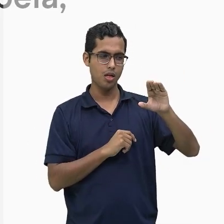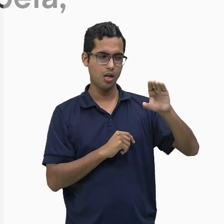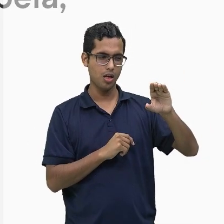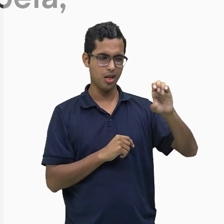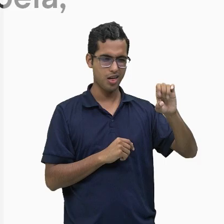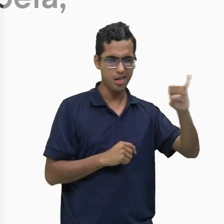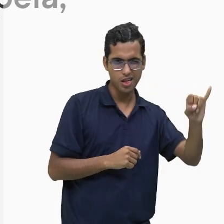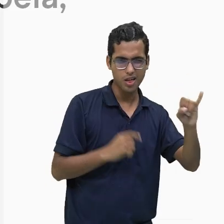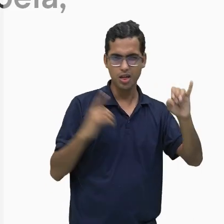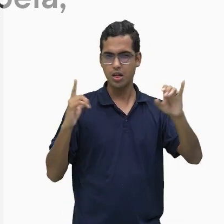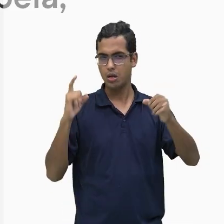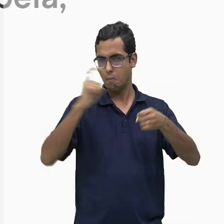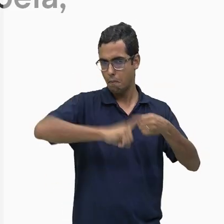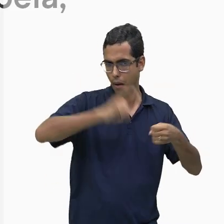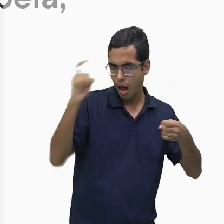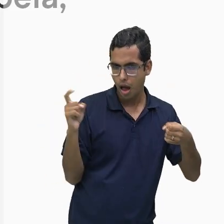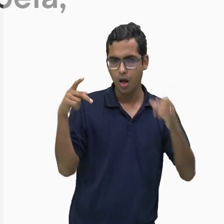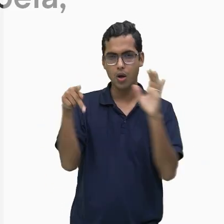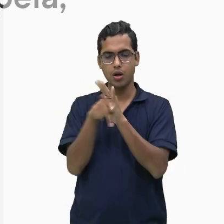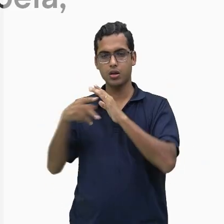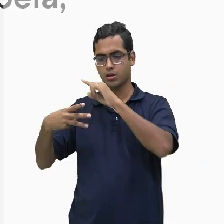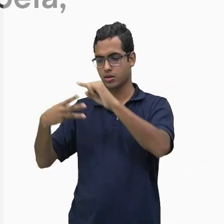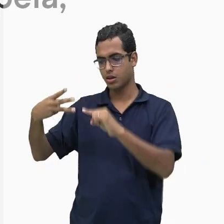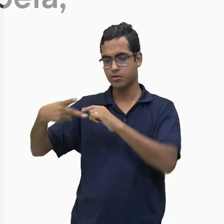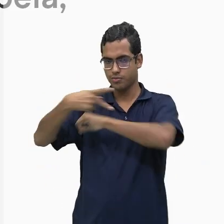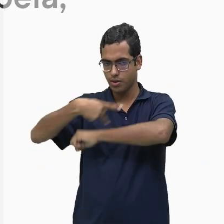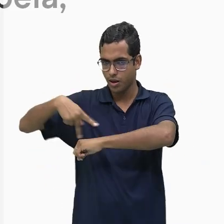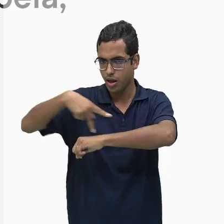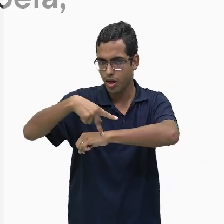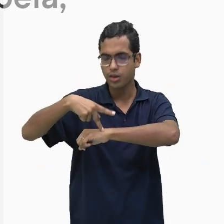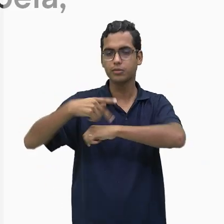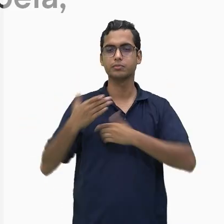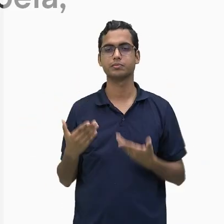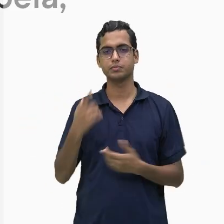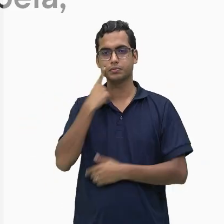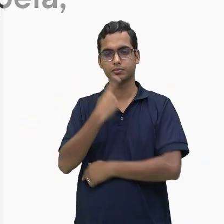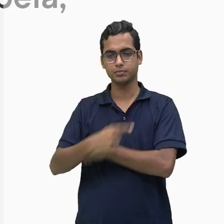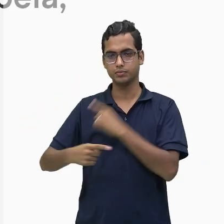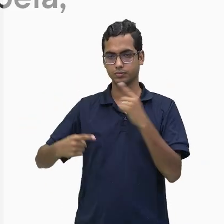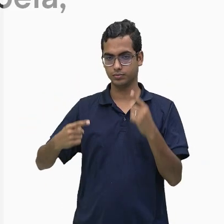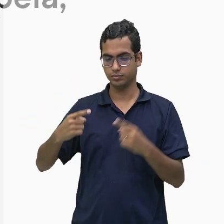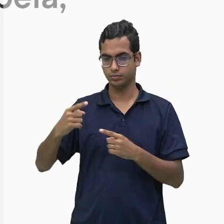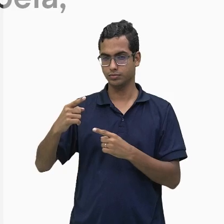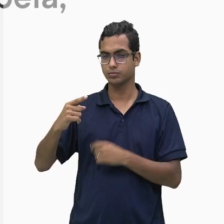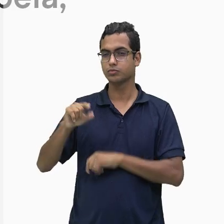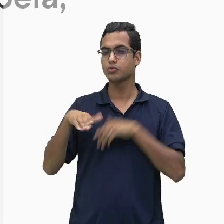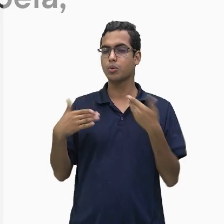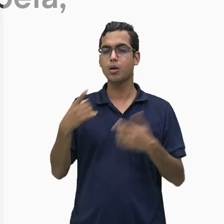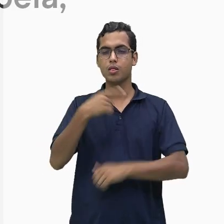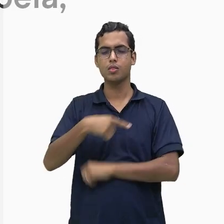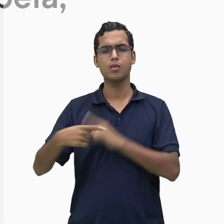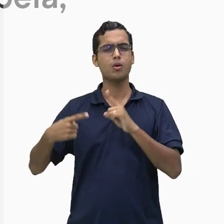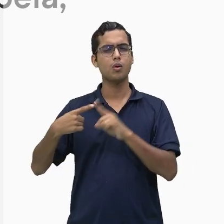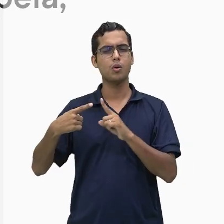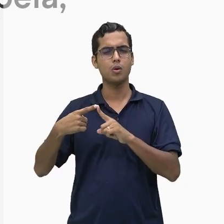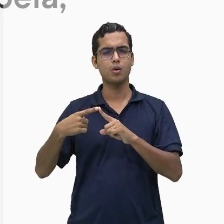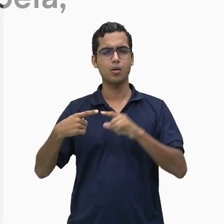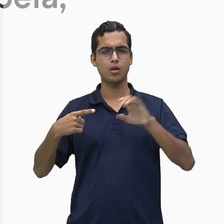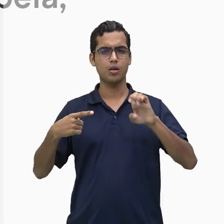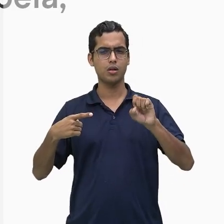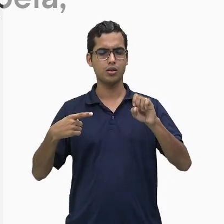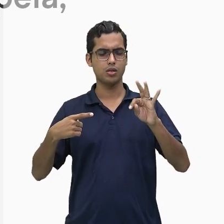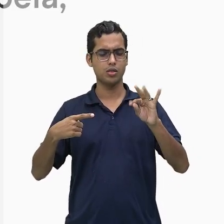eles não quiseram fazer parte, vão ser 3 países. Preste atenção nesses 3 países. Quais foram, né, essas